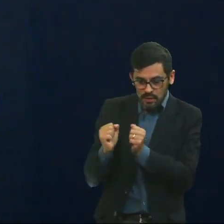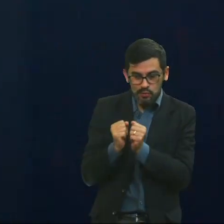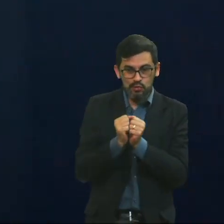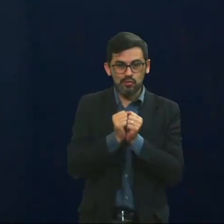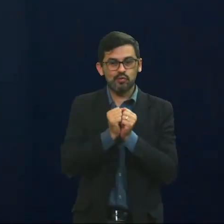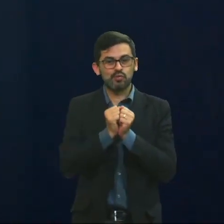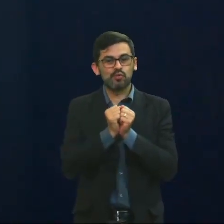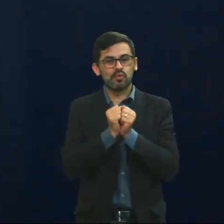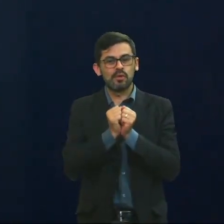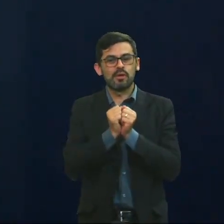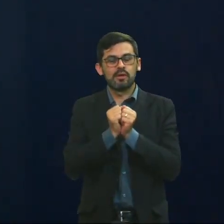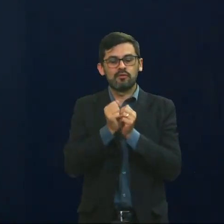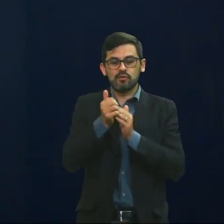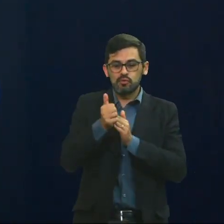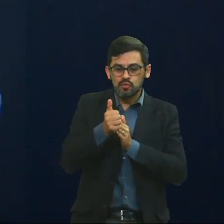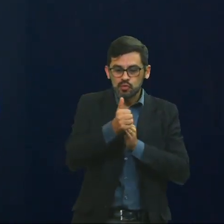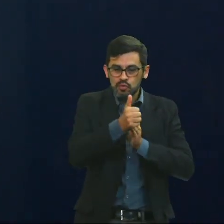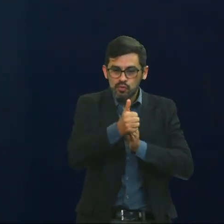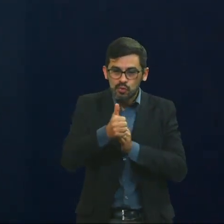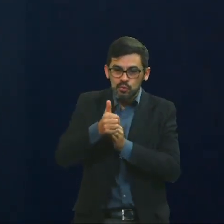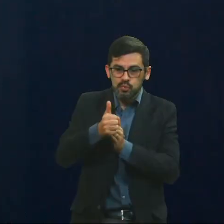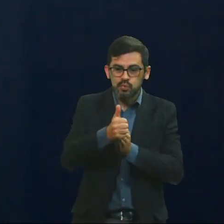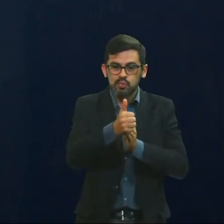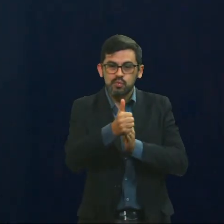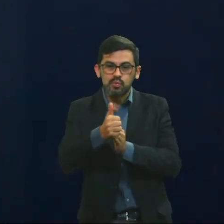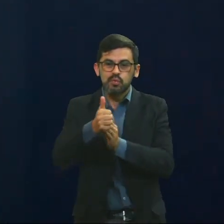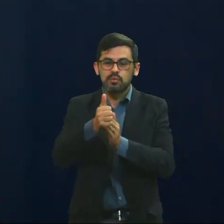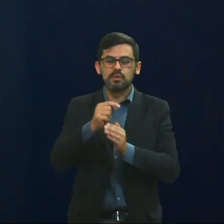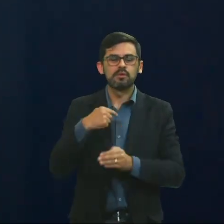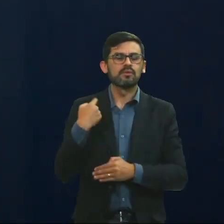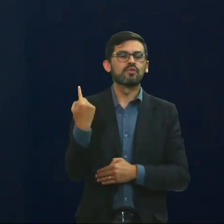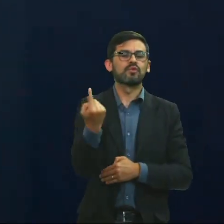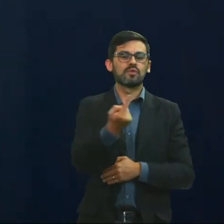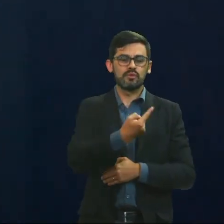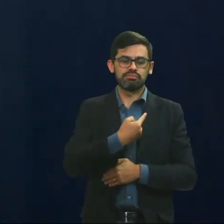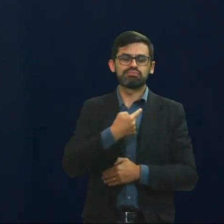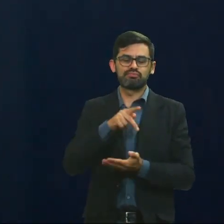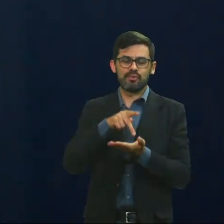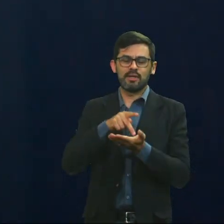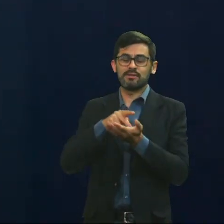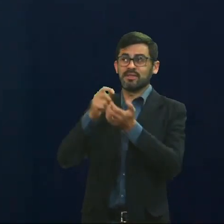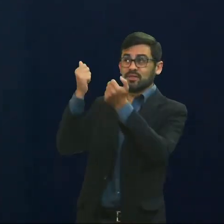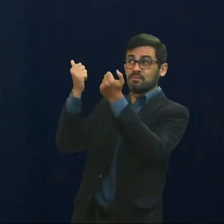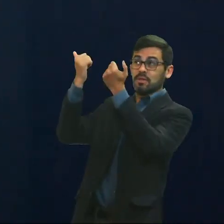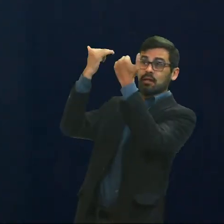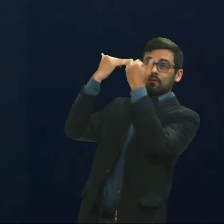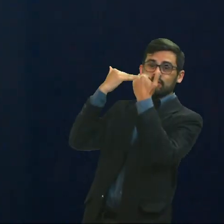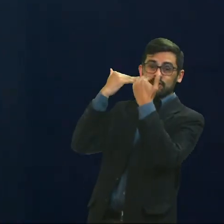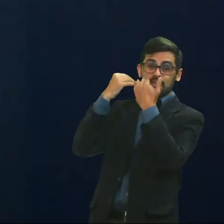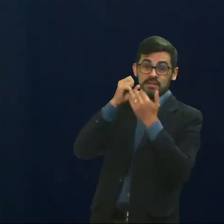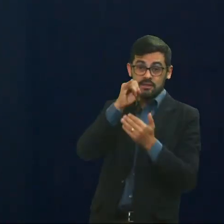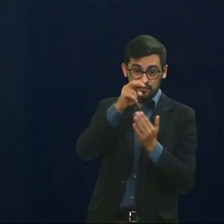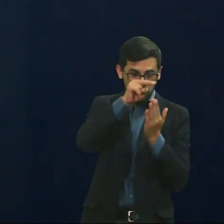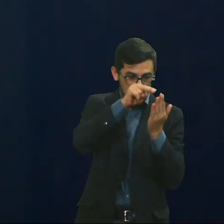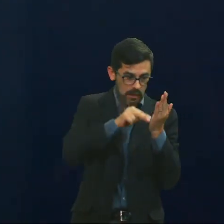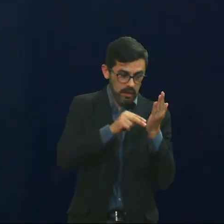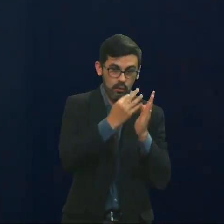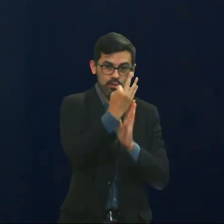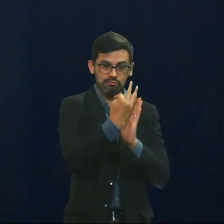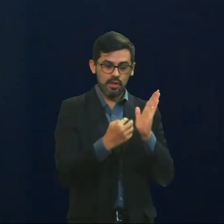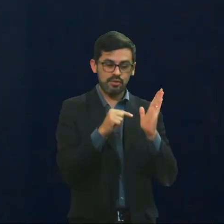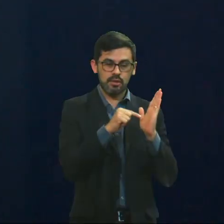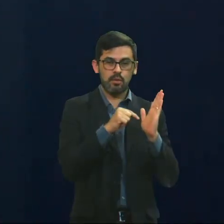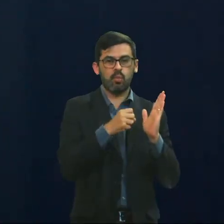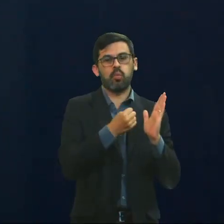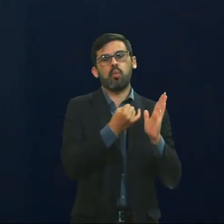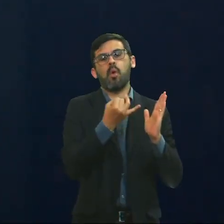ela embala a nossa vida, nós recebemos recompensas de Deus. E se você ler o texto, não sei se você percebeu,